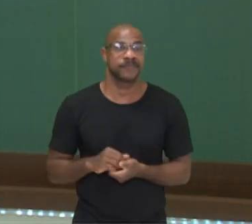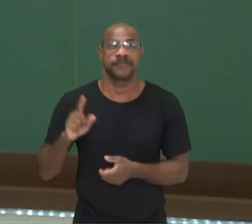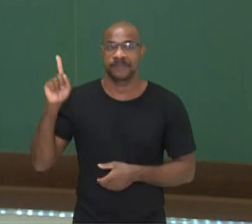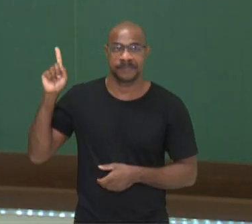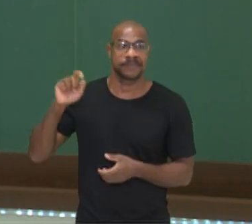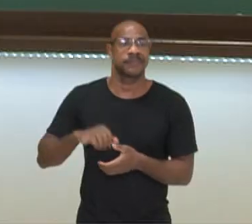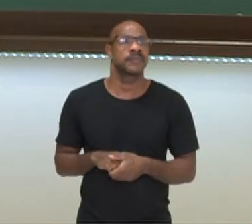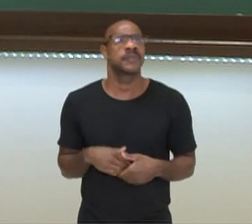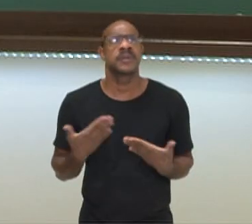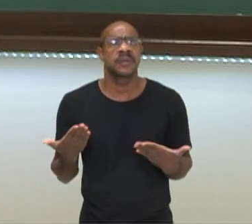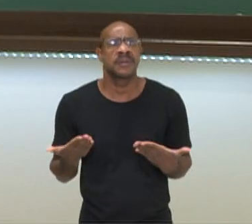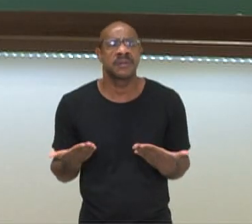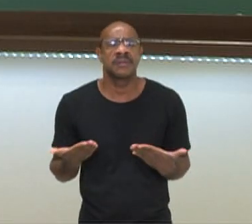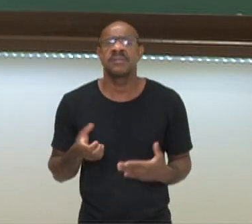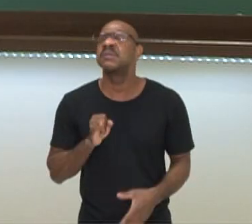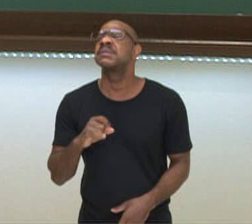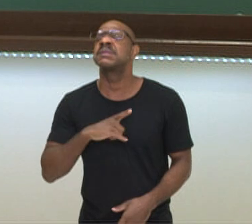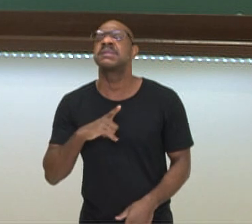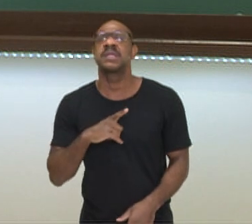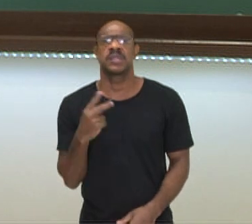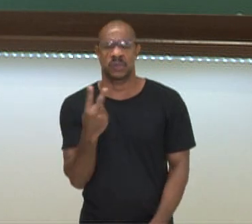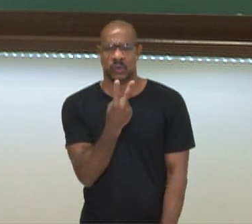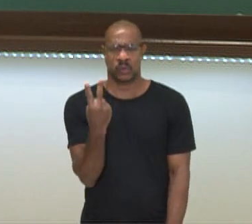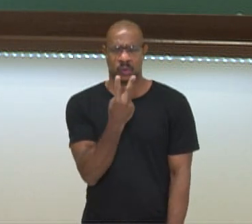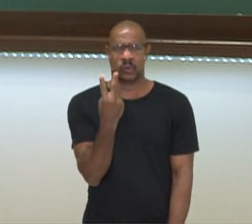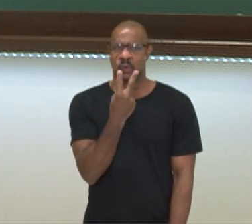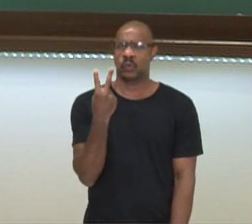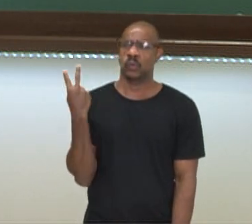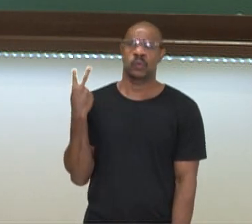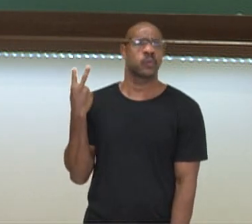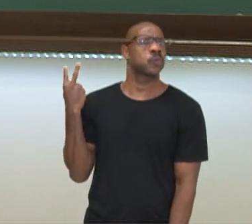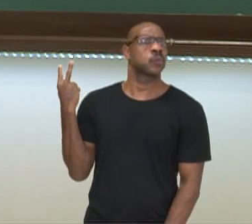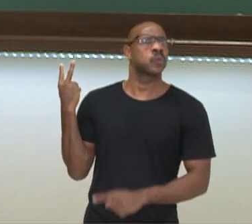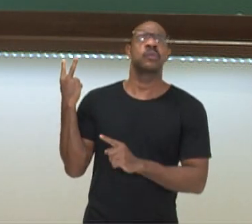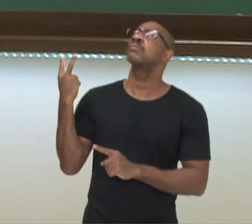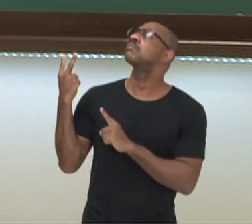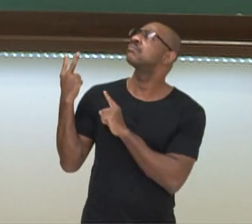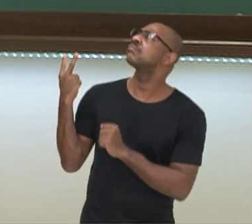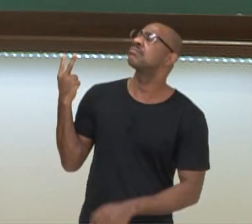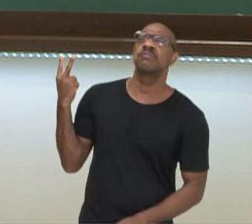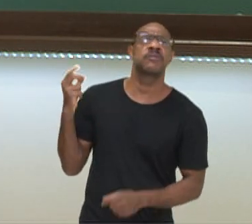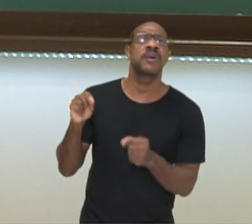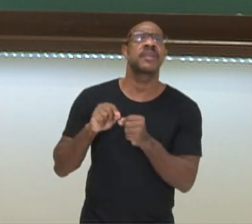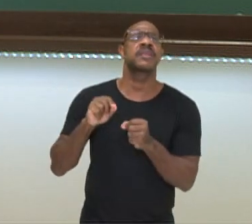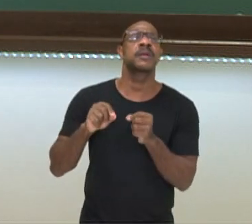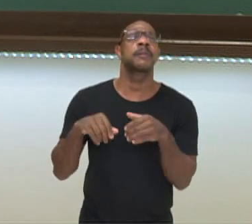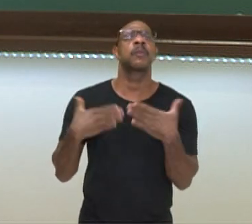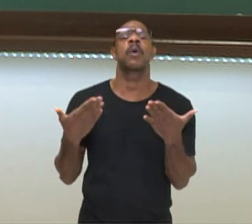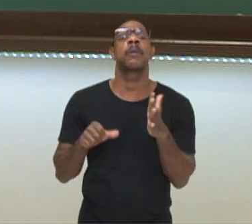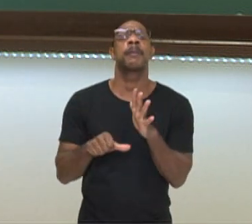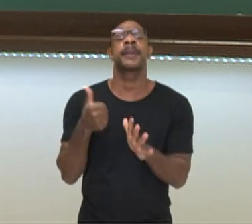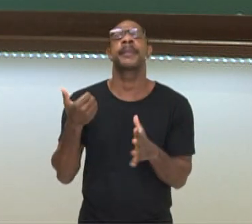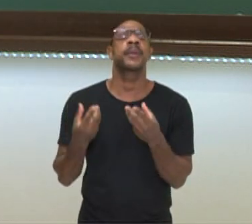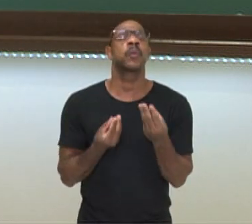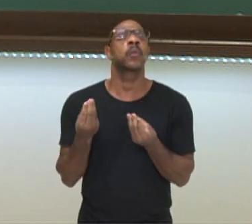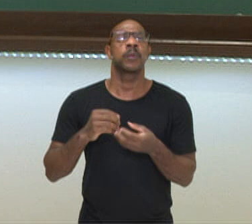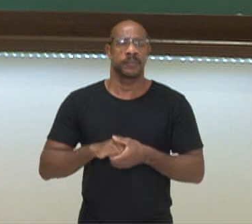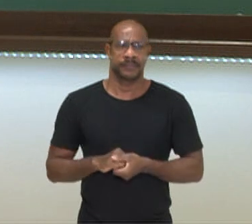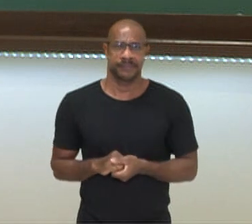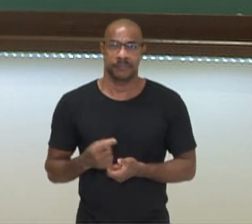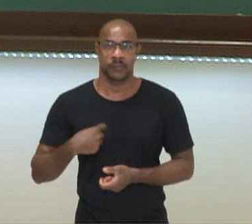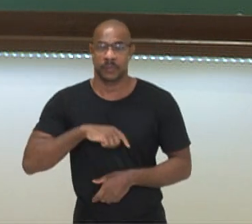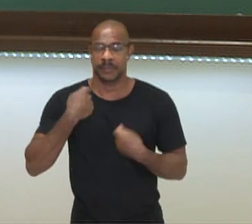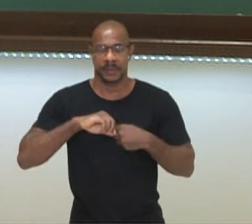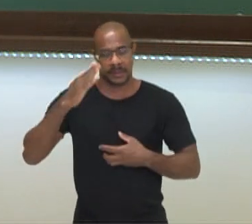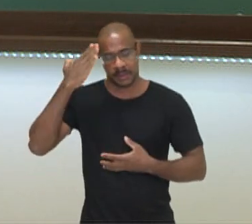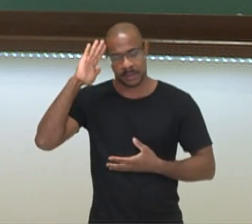bem? Mas se aparecem esses dois sinais, o que eu vou resolver primeiro? Bom, a gente